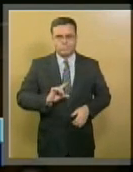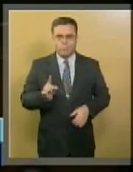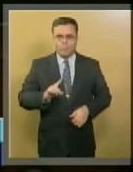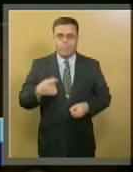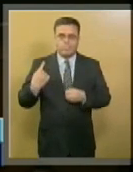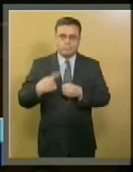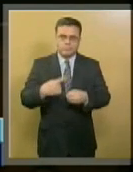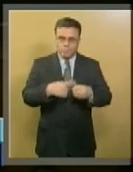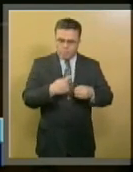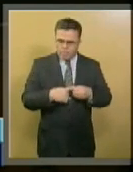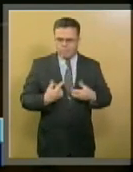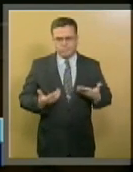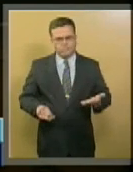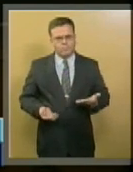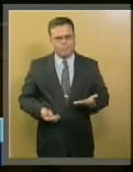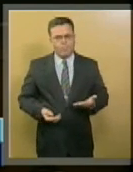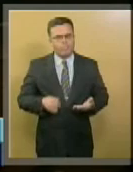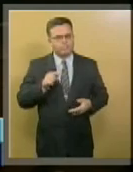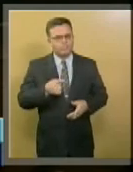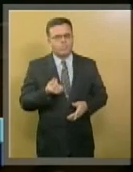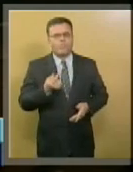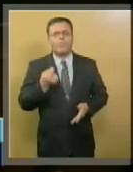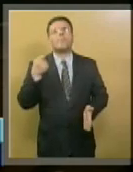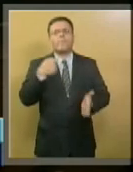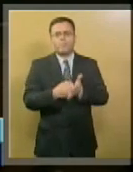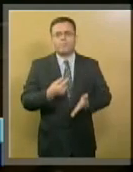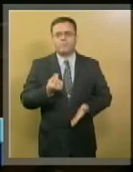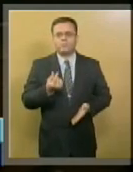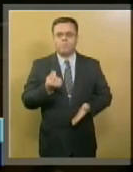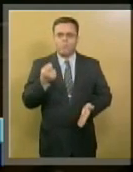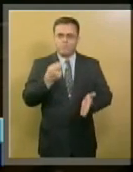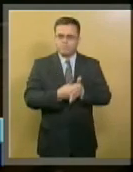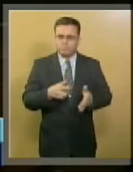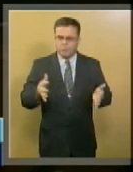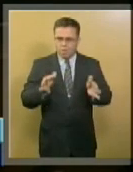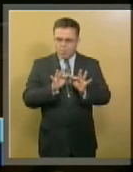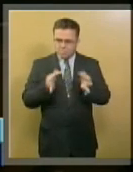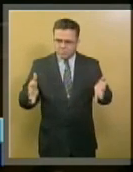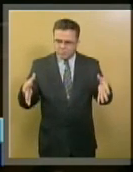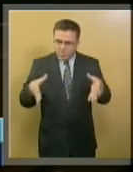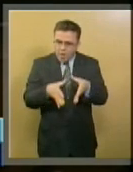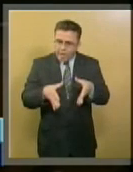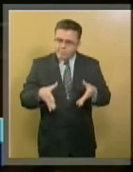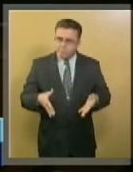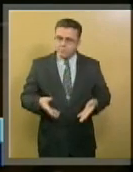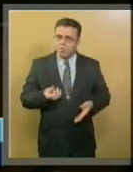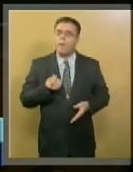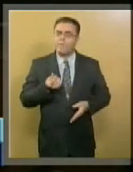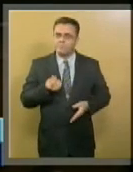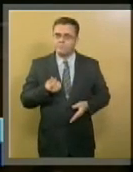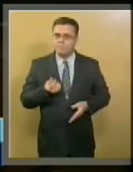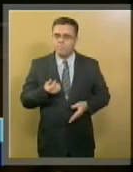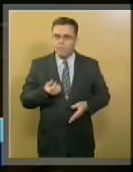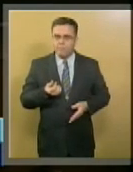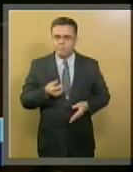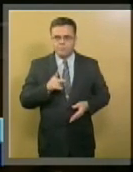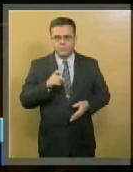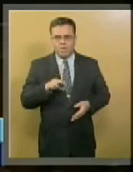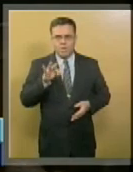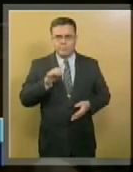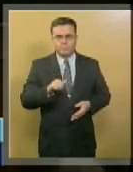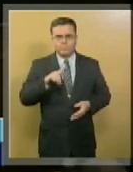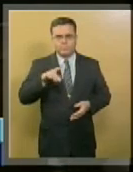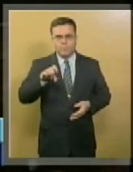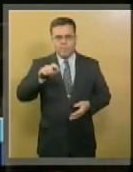municipal. O senhor sabe quanto custou esse Hospital Público Municipal pequenininho que vocês estão vendo aí essa imagem? Ele é o de Porto Alegre, é a Unidade